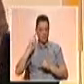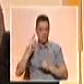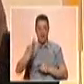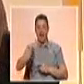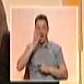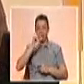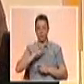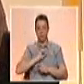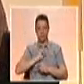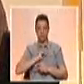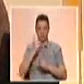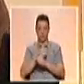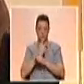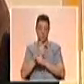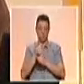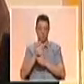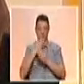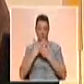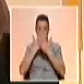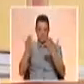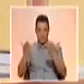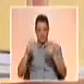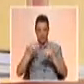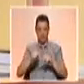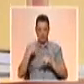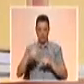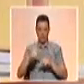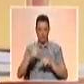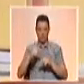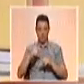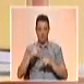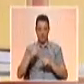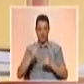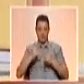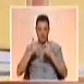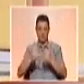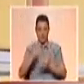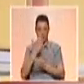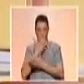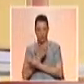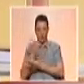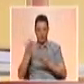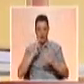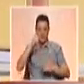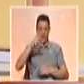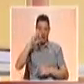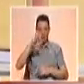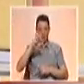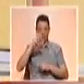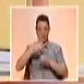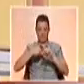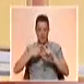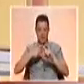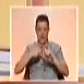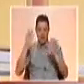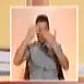para as nossas utilizações. Muito obrigada. Vou agora ao encontro da minha próxima convidada. Amanhã às 8:30 da